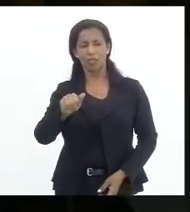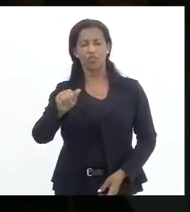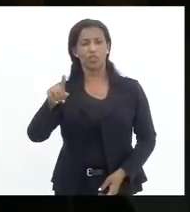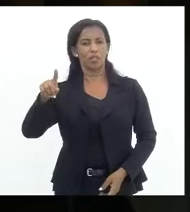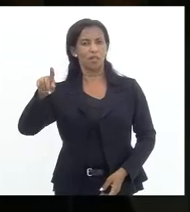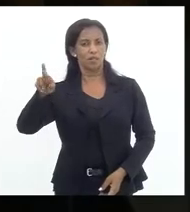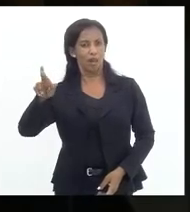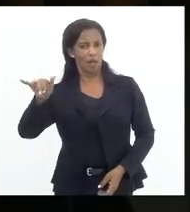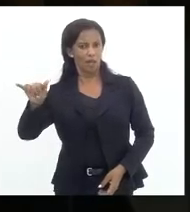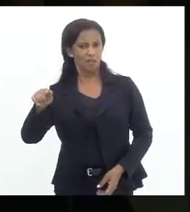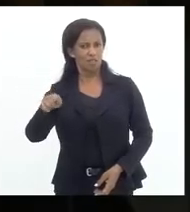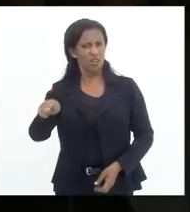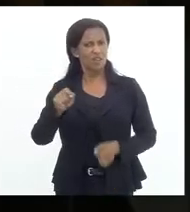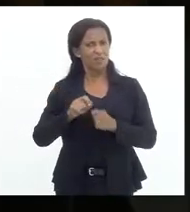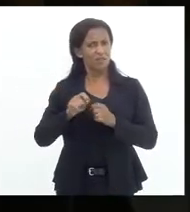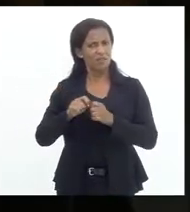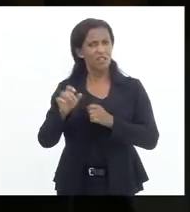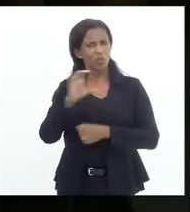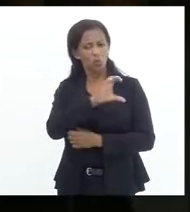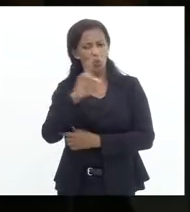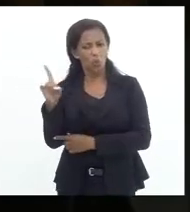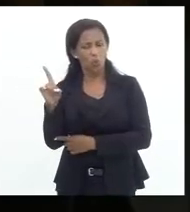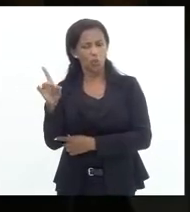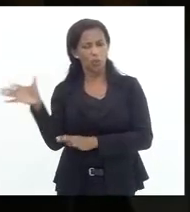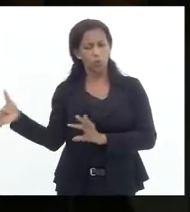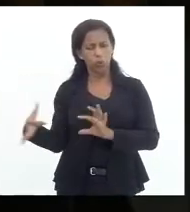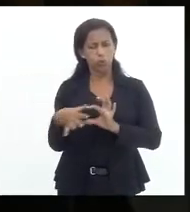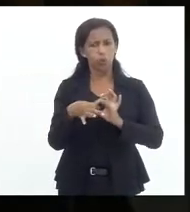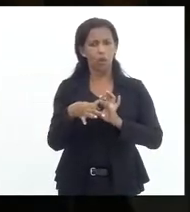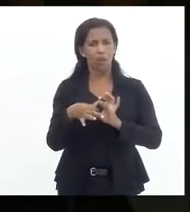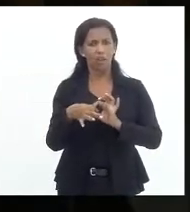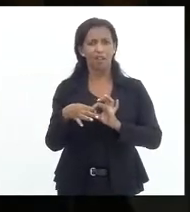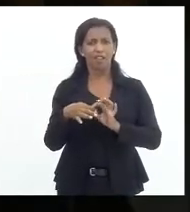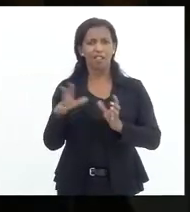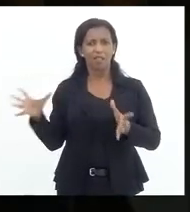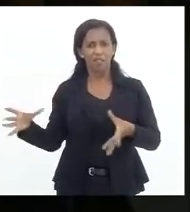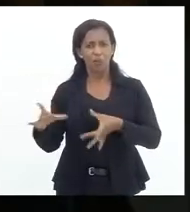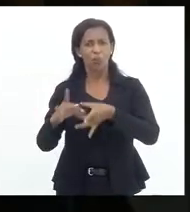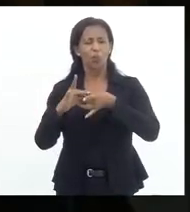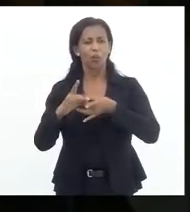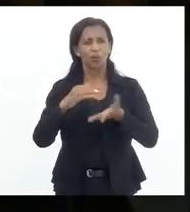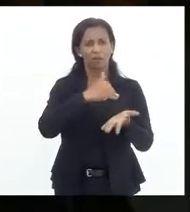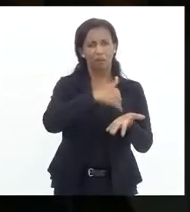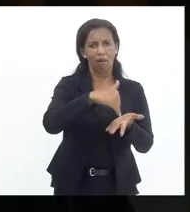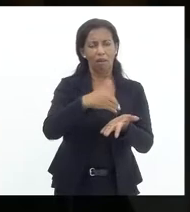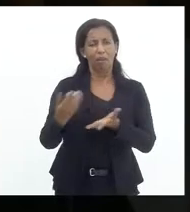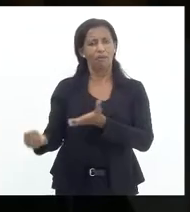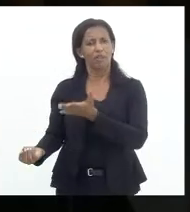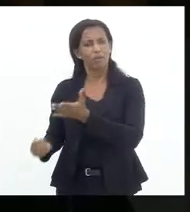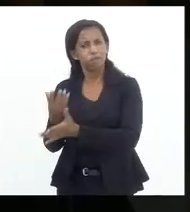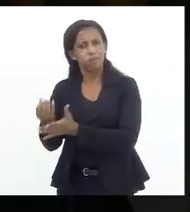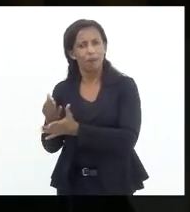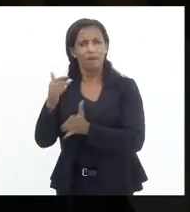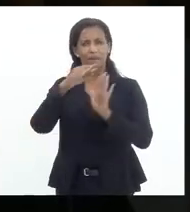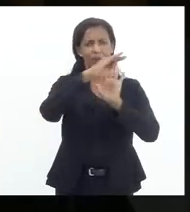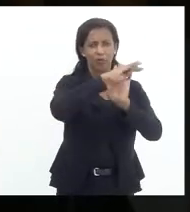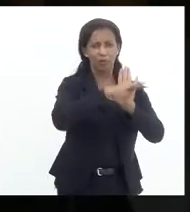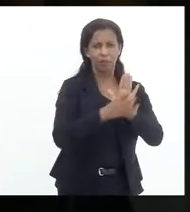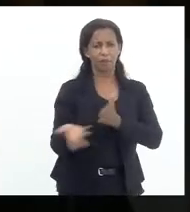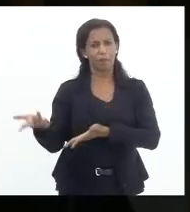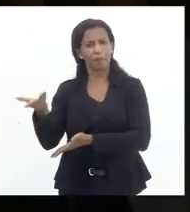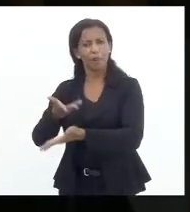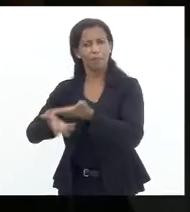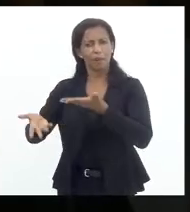coordenadora que é o Face de ações que envolve várias secretarias várias iniciativas vários programas